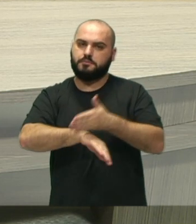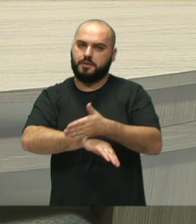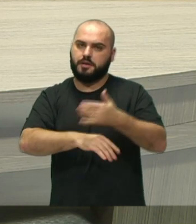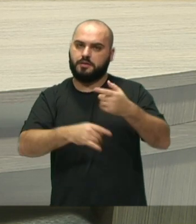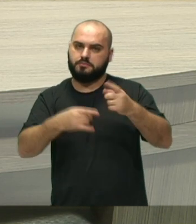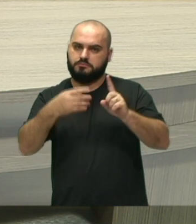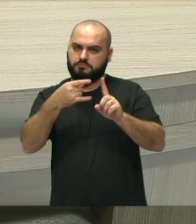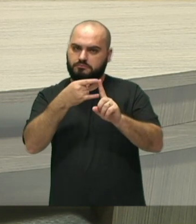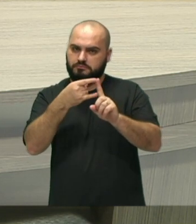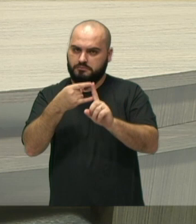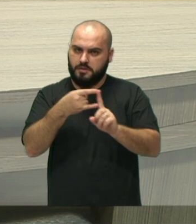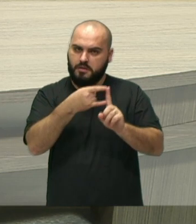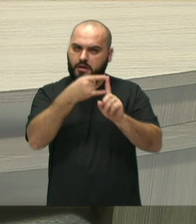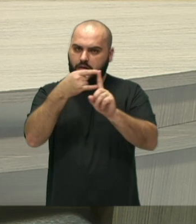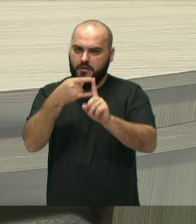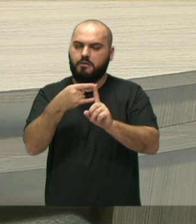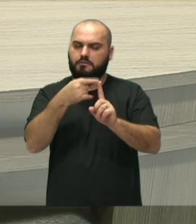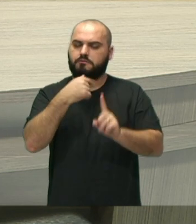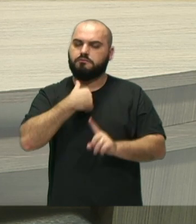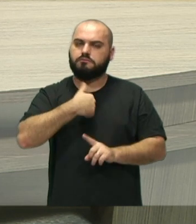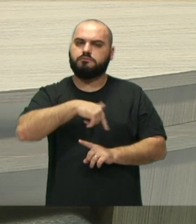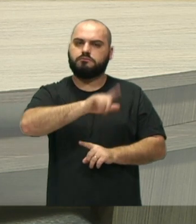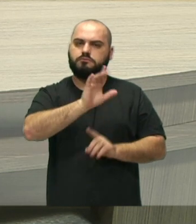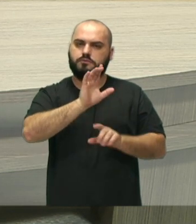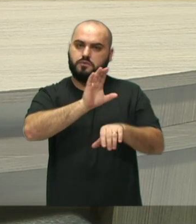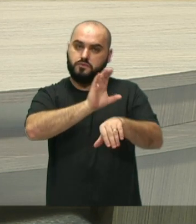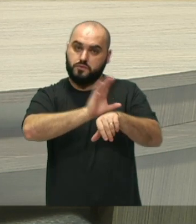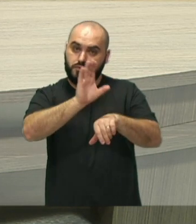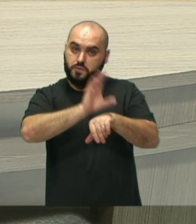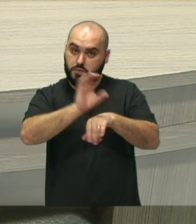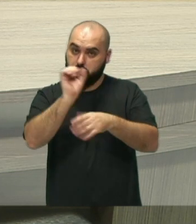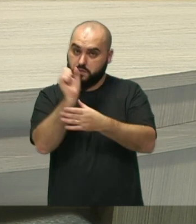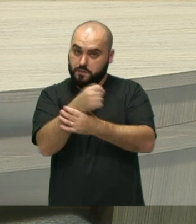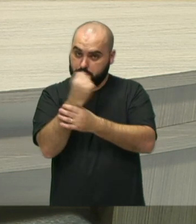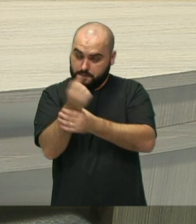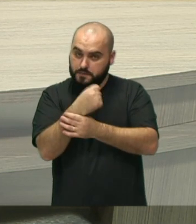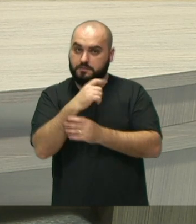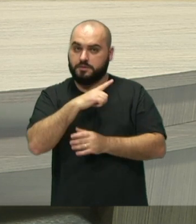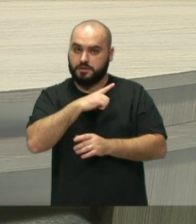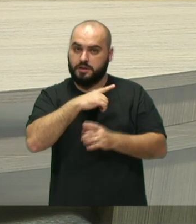estamos inseridos em algumas lives vinculadas ao curso de fisioterapia.